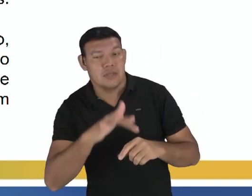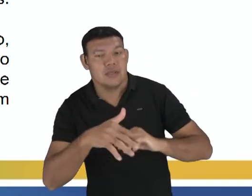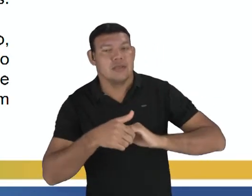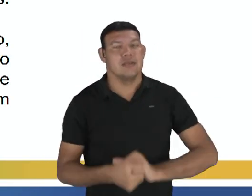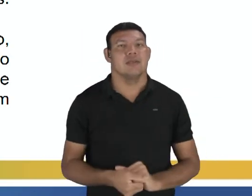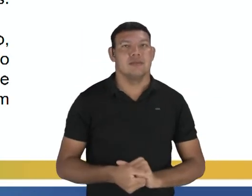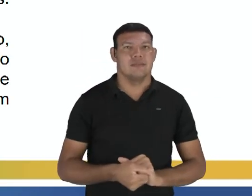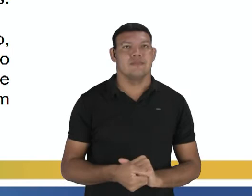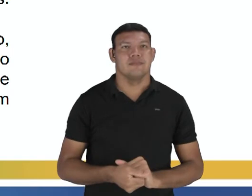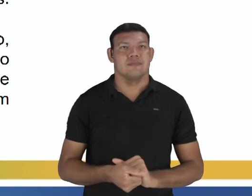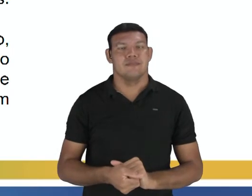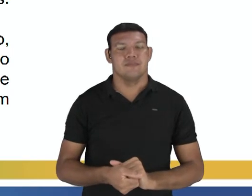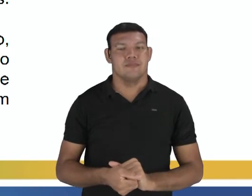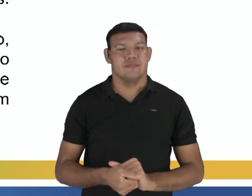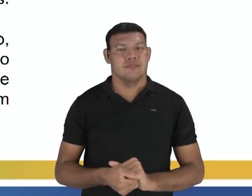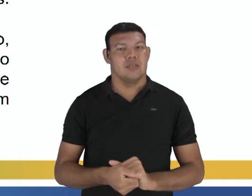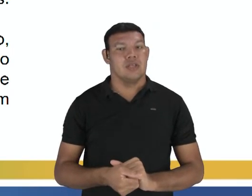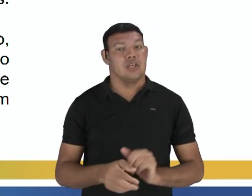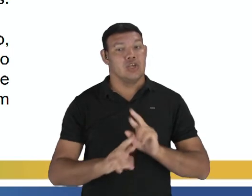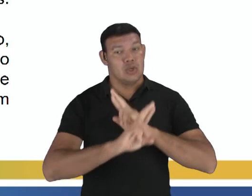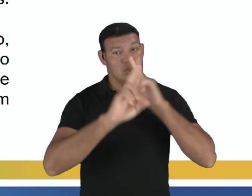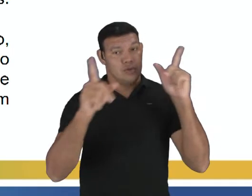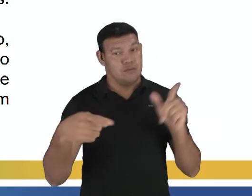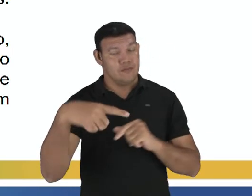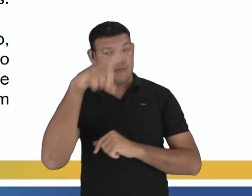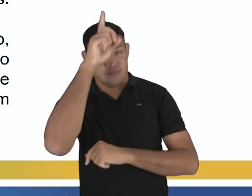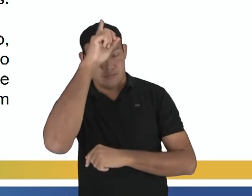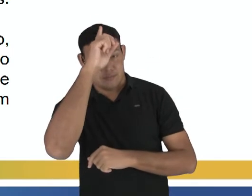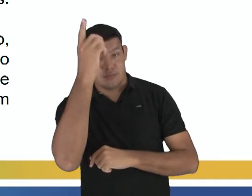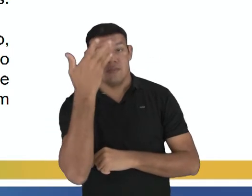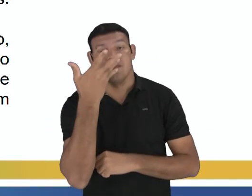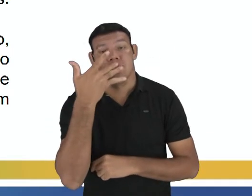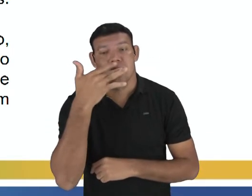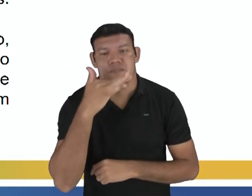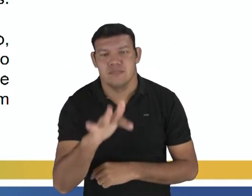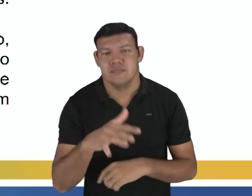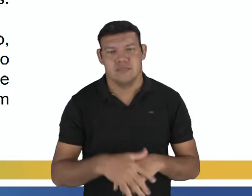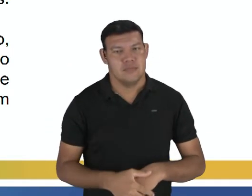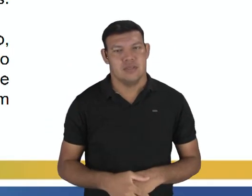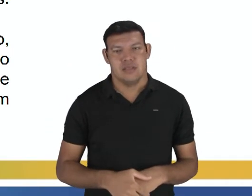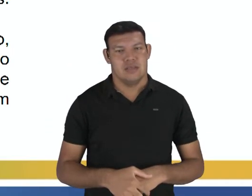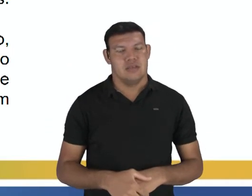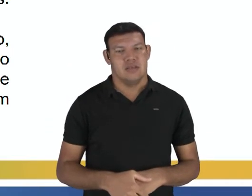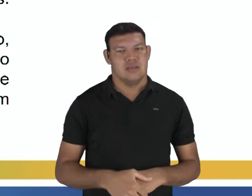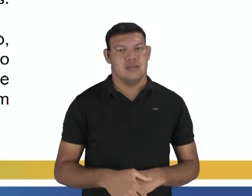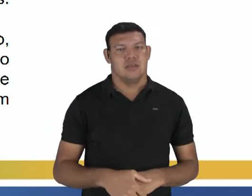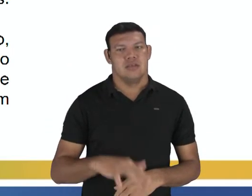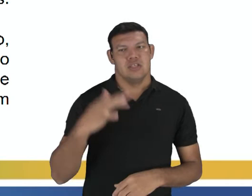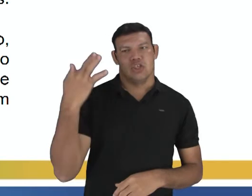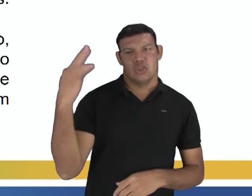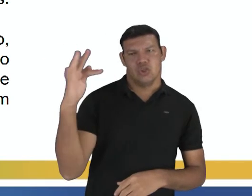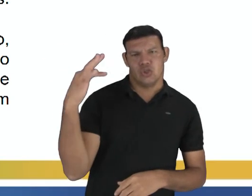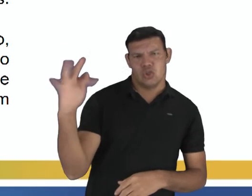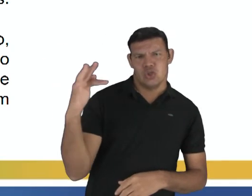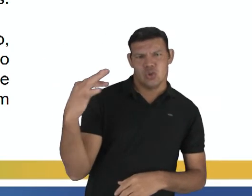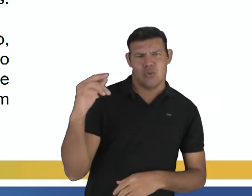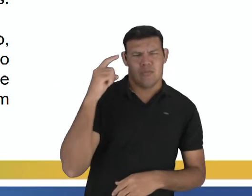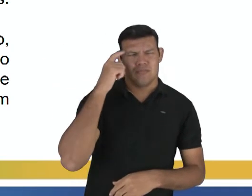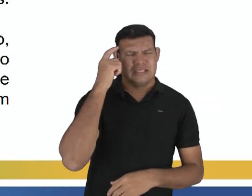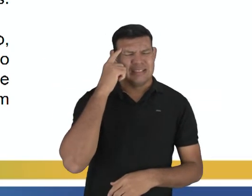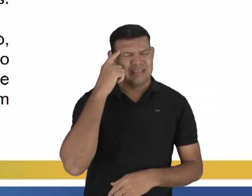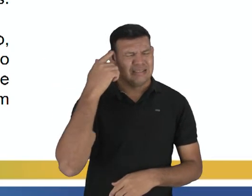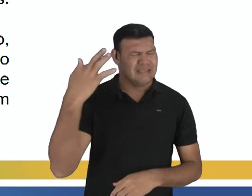Oliveira, ao contrário dos adultos, as crianças não costumam sentir dores de cabeça tão